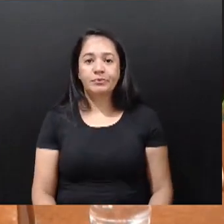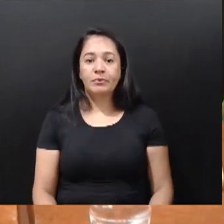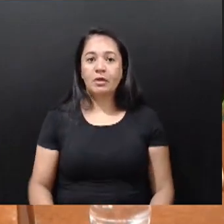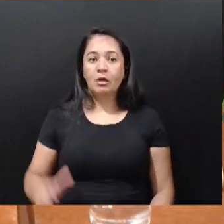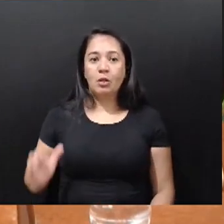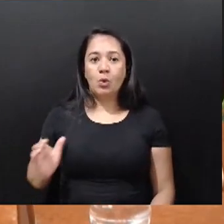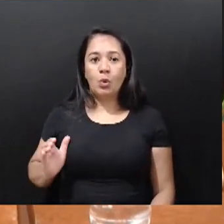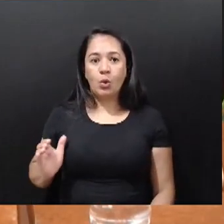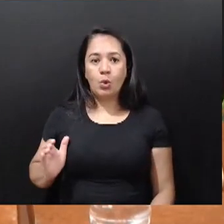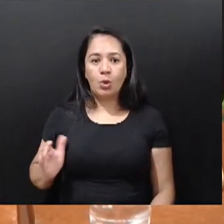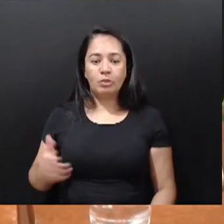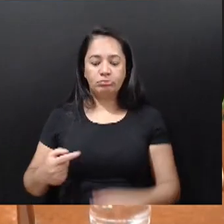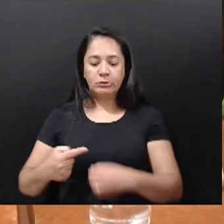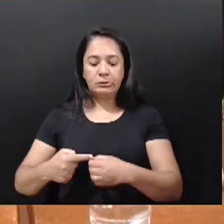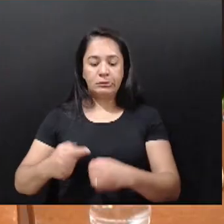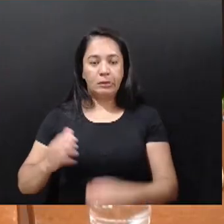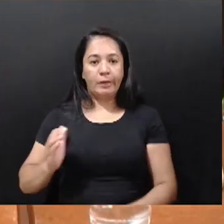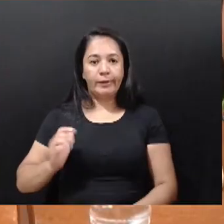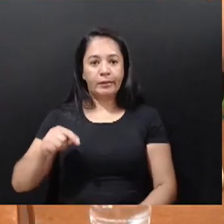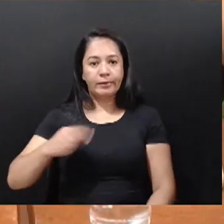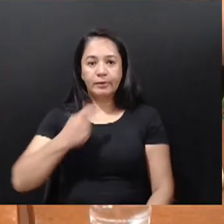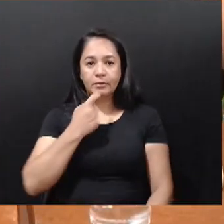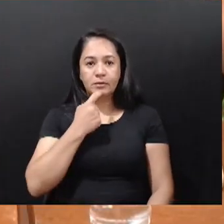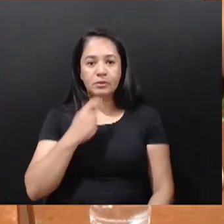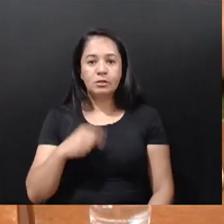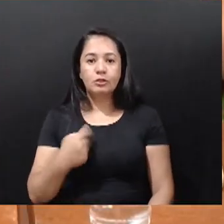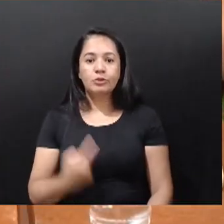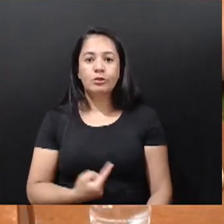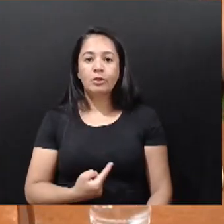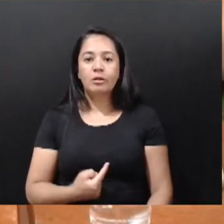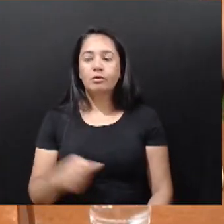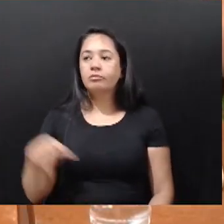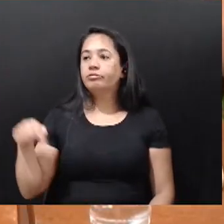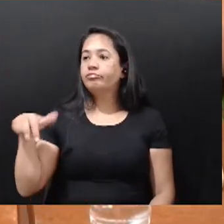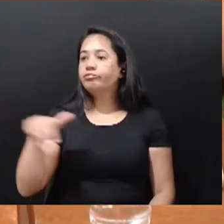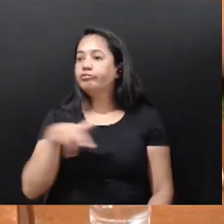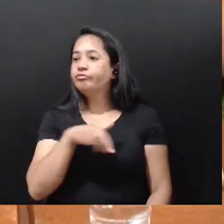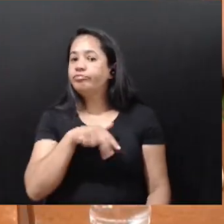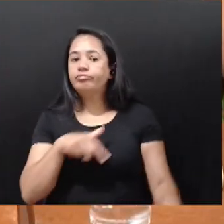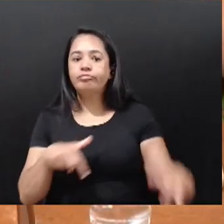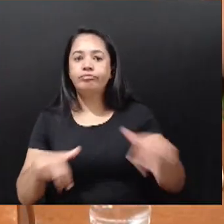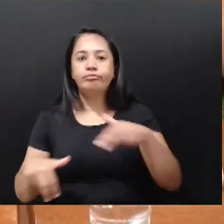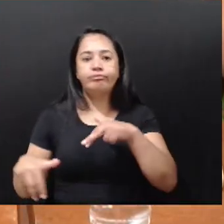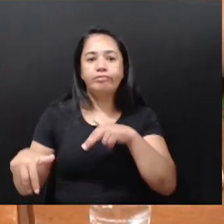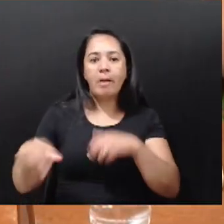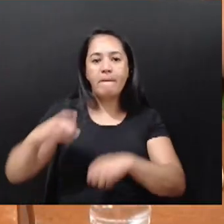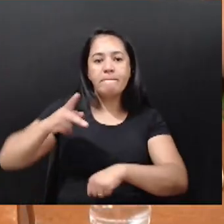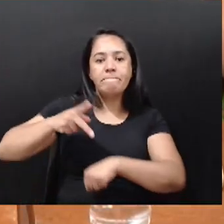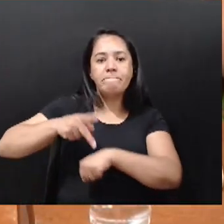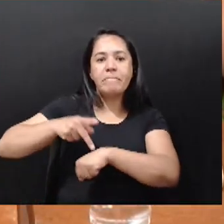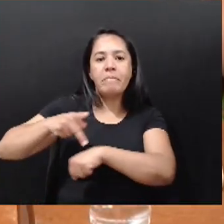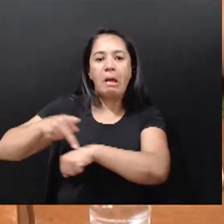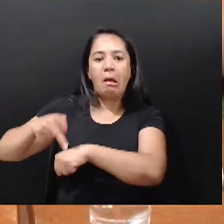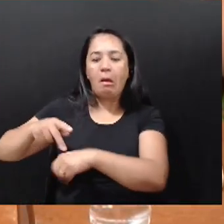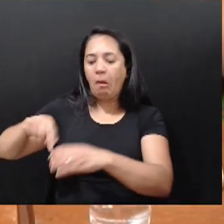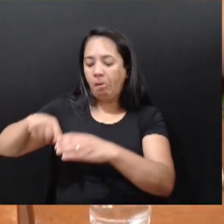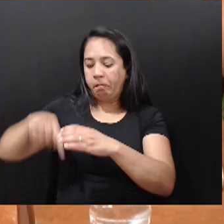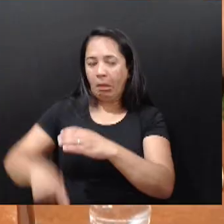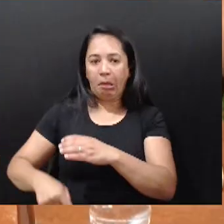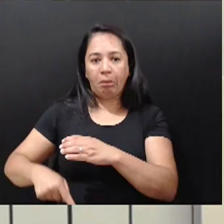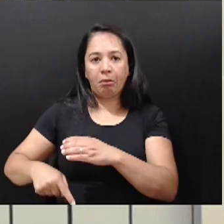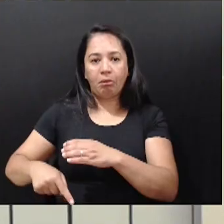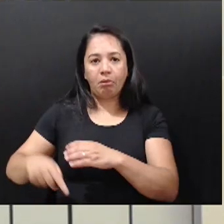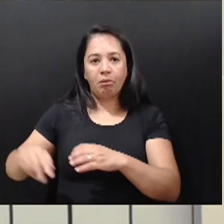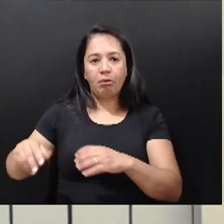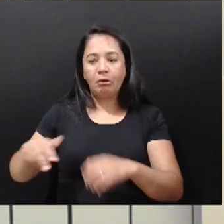né? E a gente, então, transita pelo centro, desviando de pedras e buracos, né?